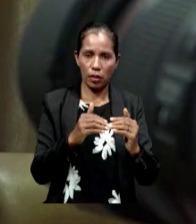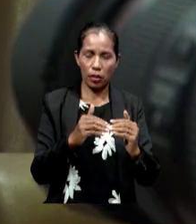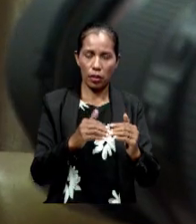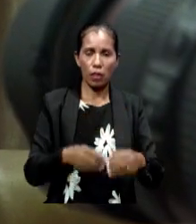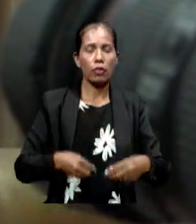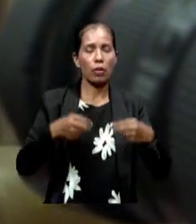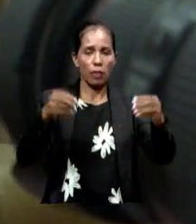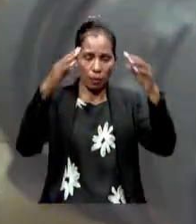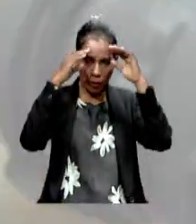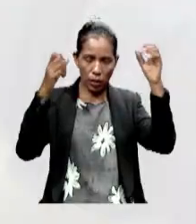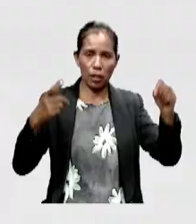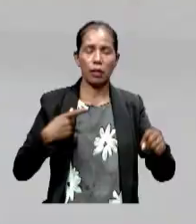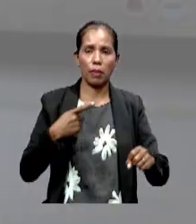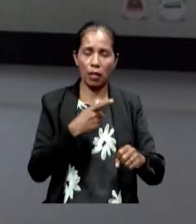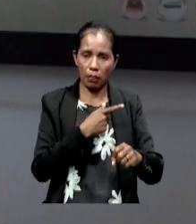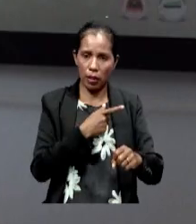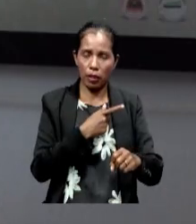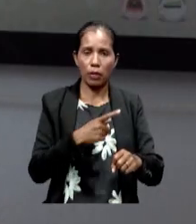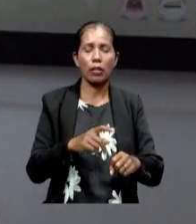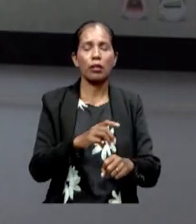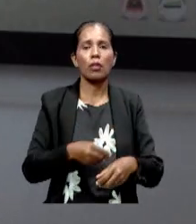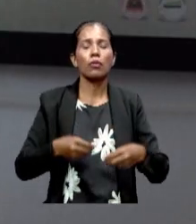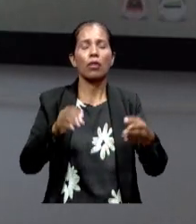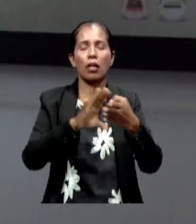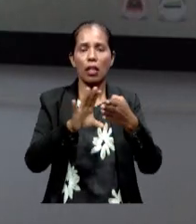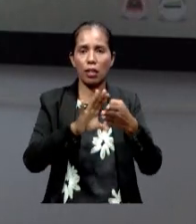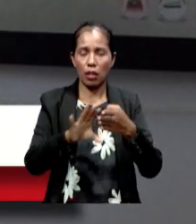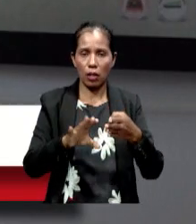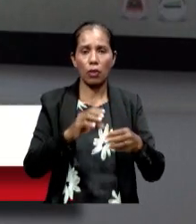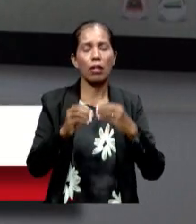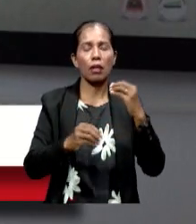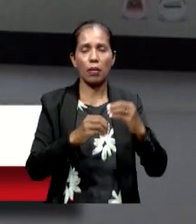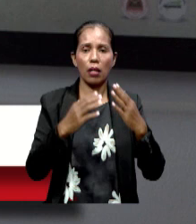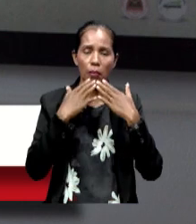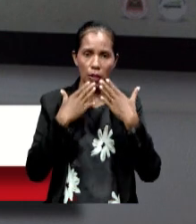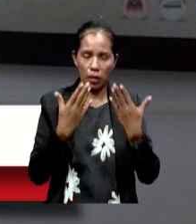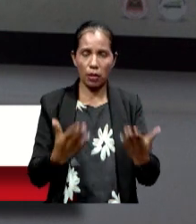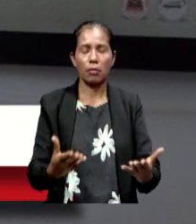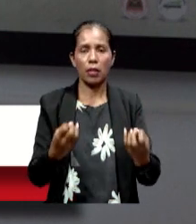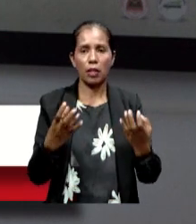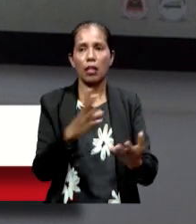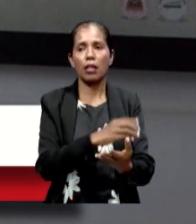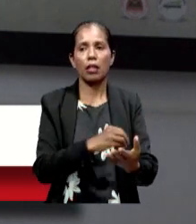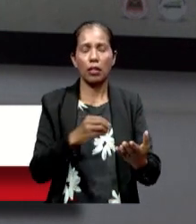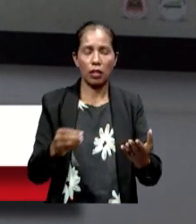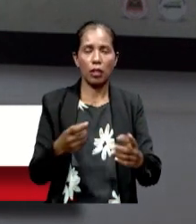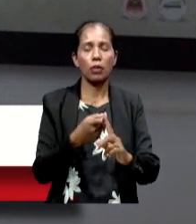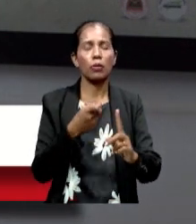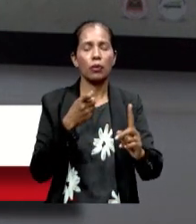presidente uma carta de agradecimento, de apreço, em nome do Santo